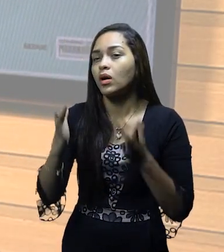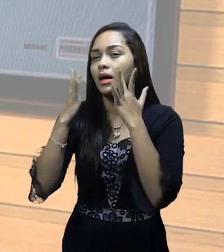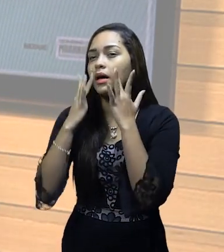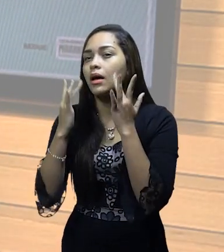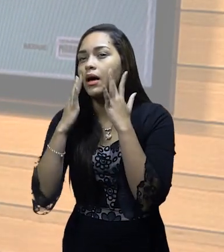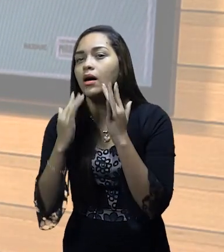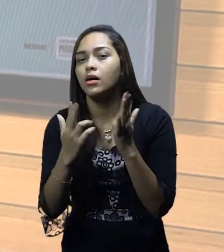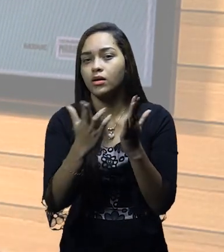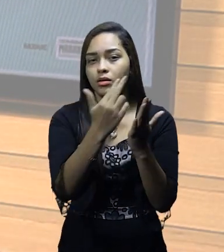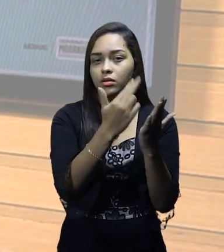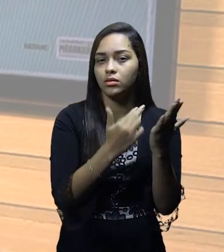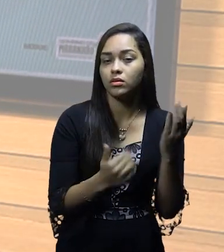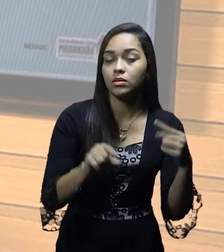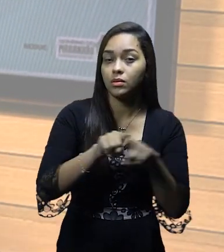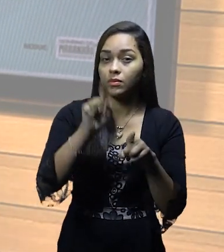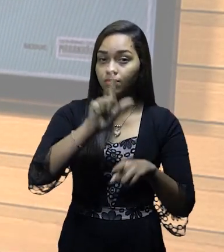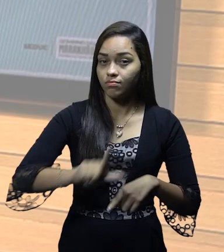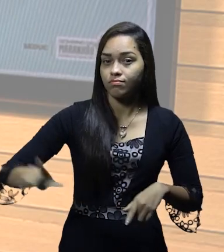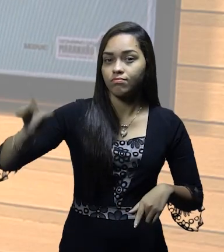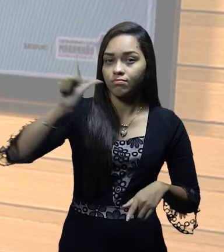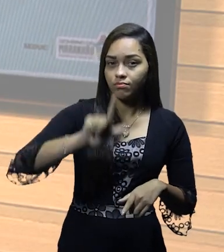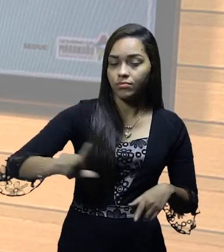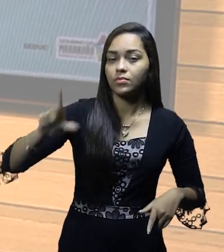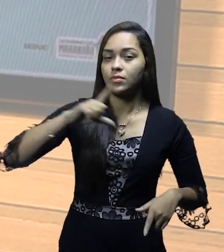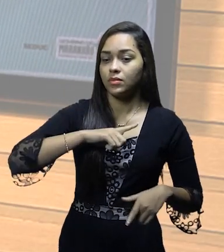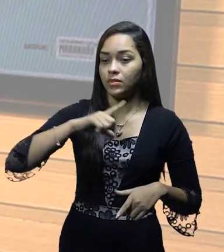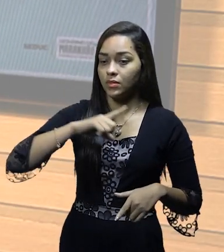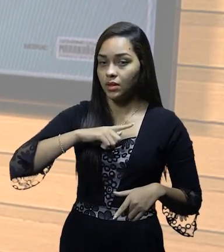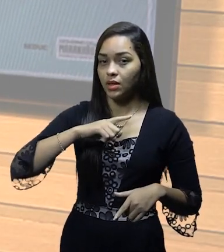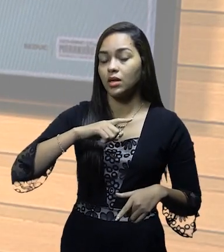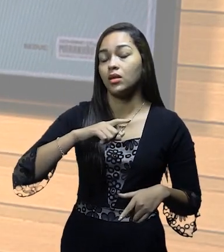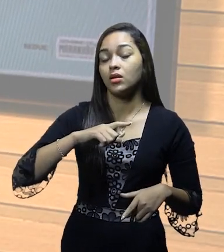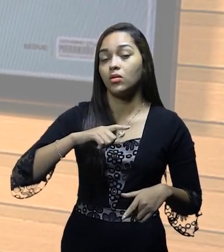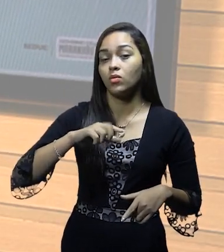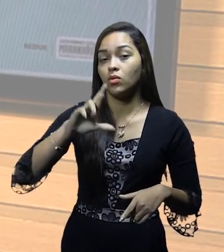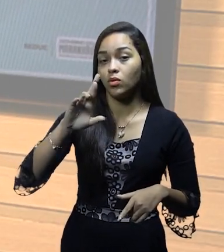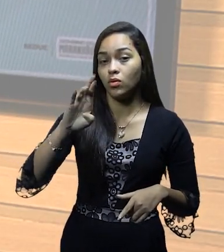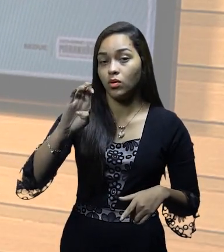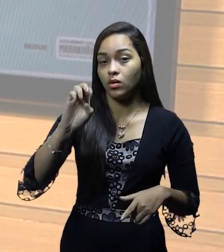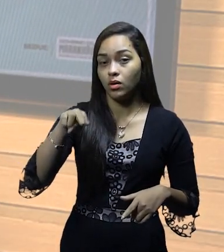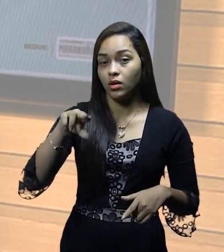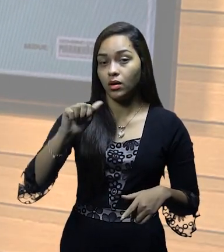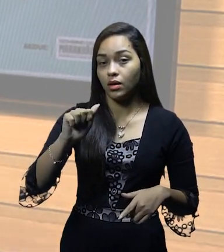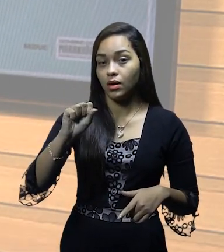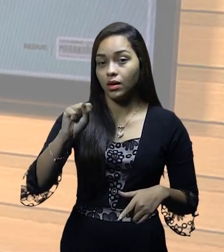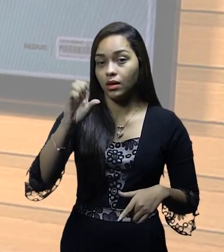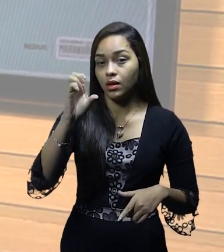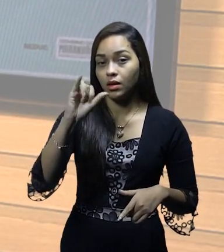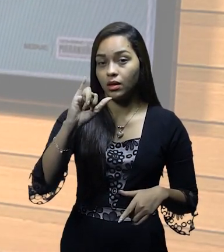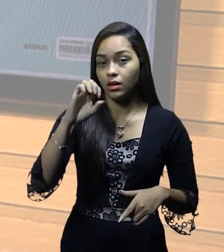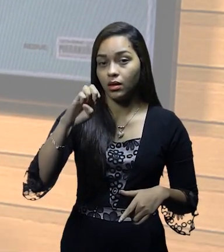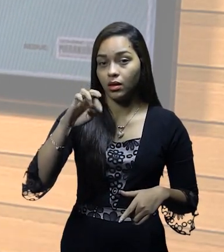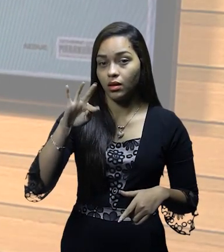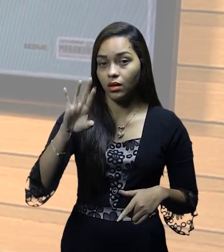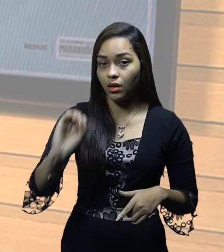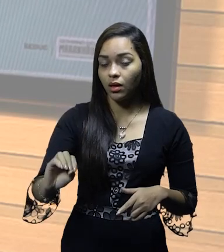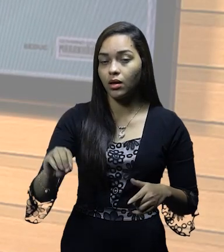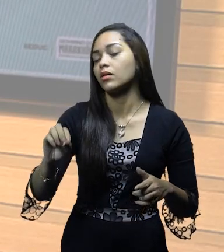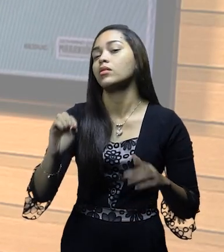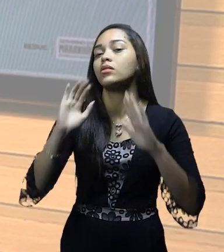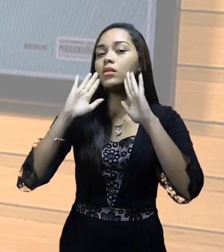envolvendo artes plásticas, literatura, a gente tem o Renascimento. O Renascimento é esse conjunto.